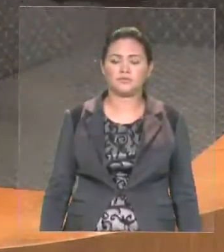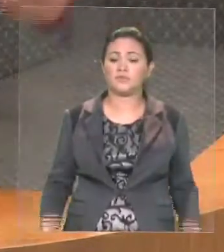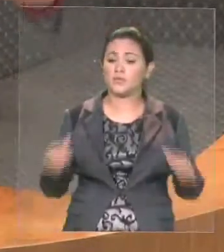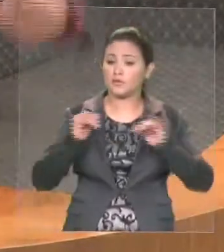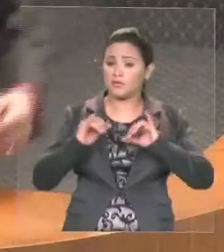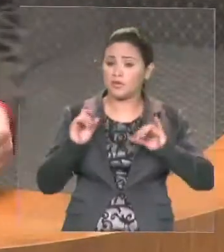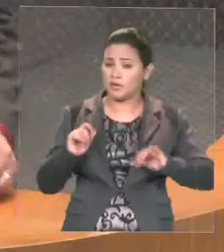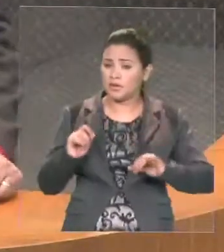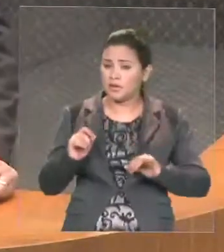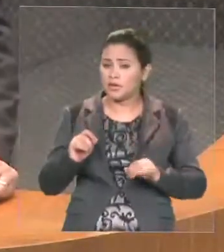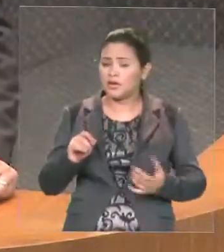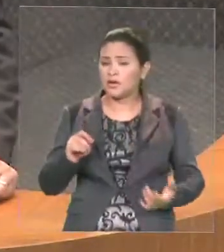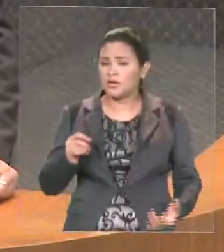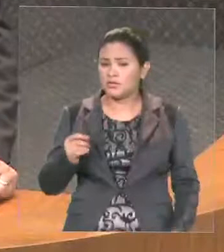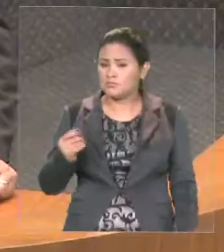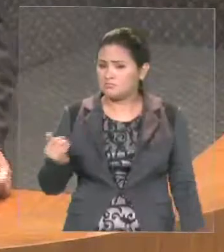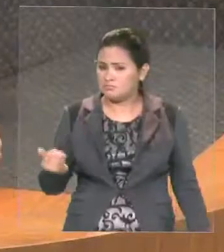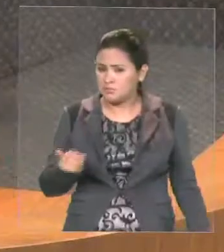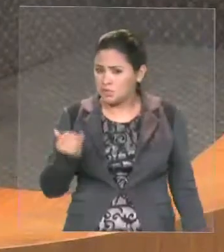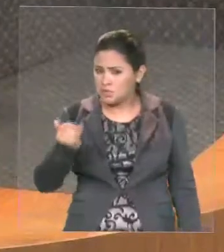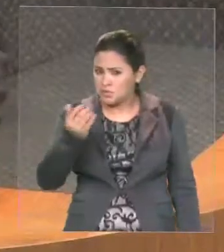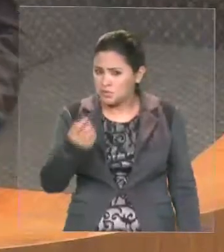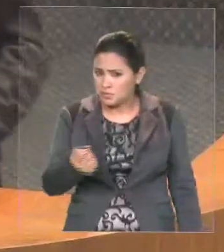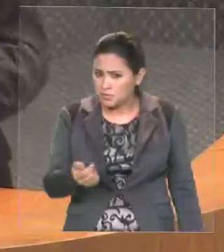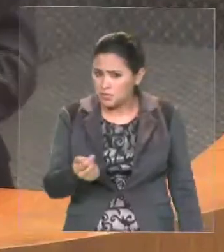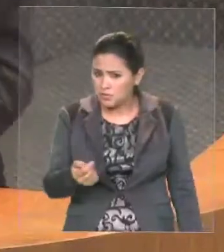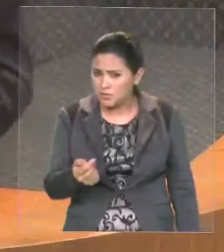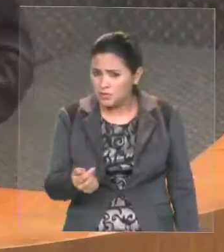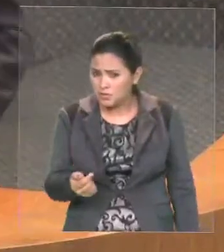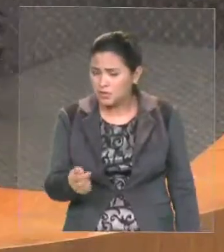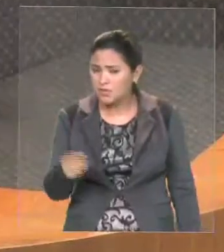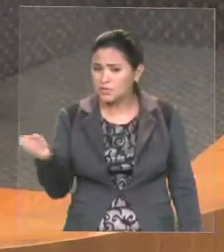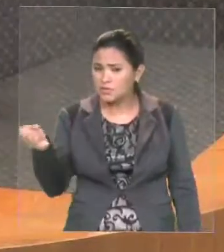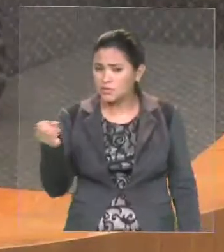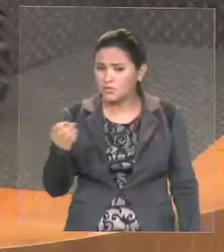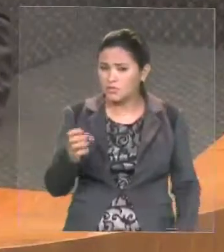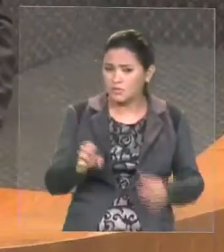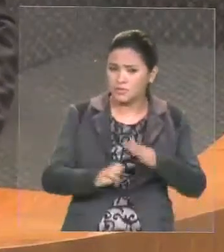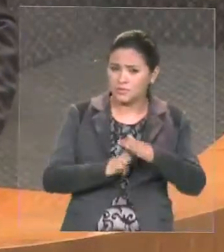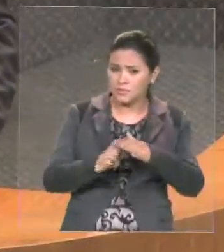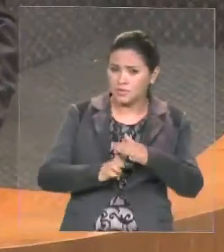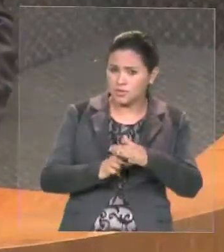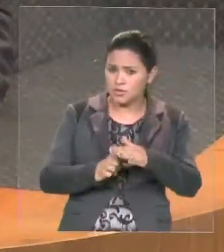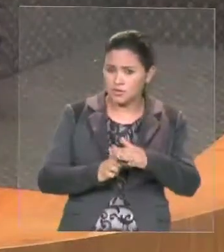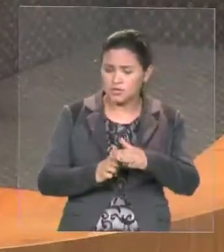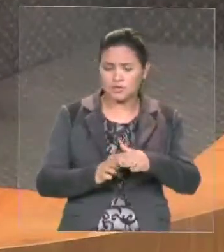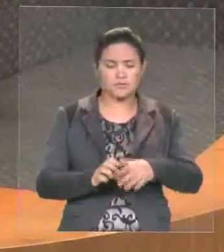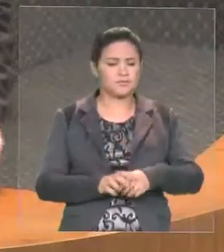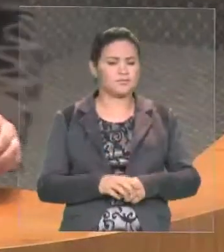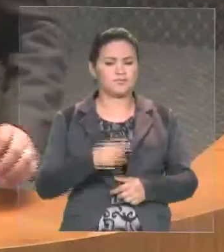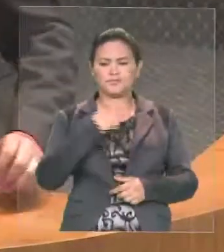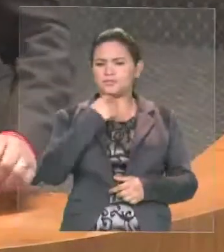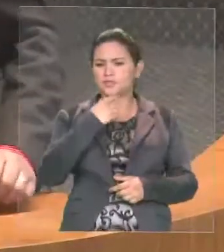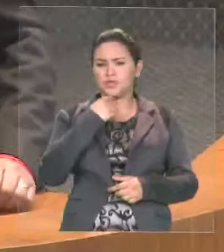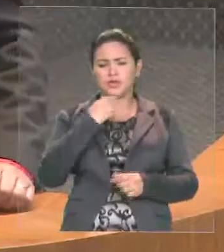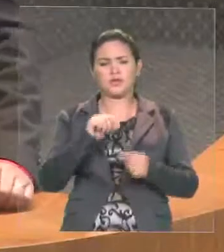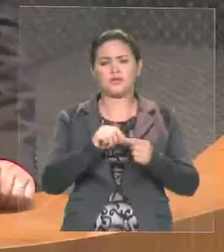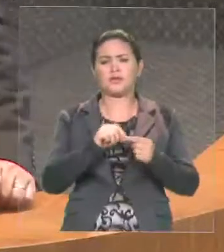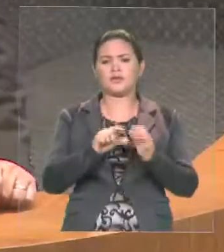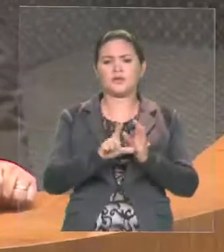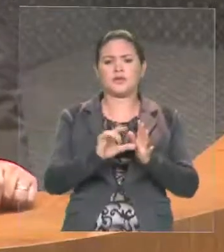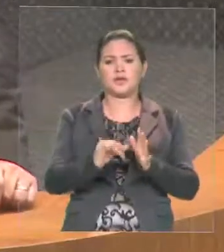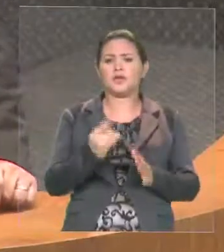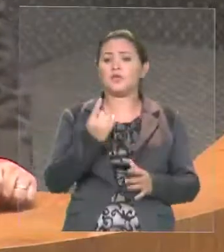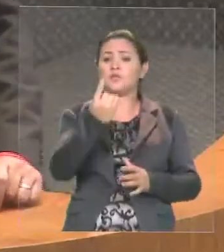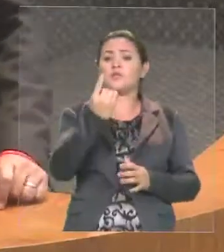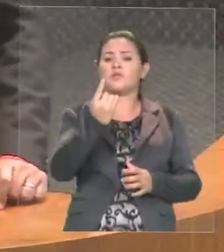trazer novos centros de distribuição, ninguém aqui está legislando para uma empresa. O contrário do que antes, já,